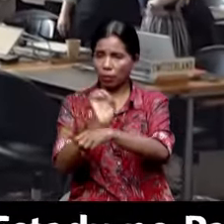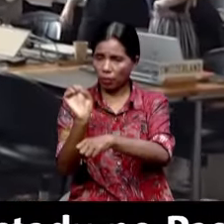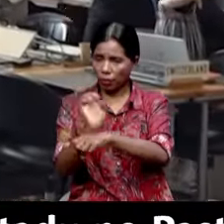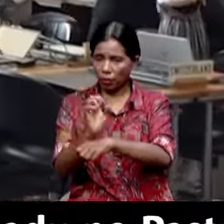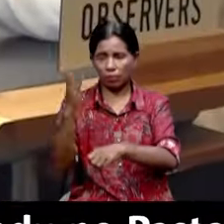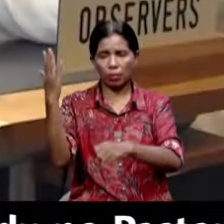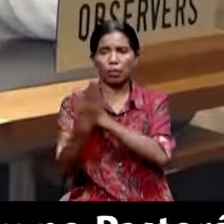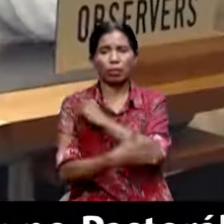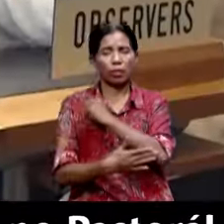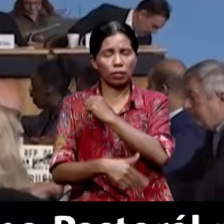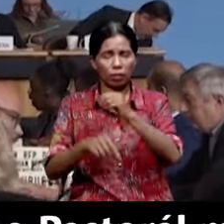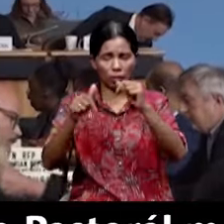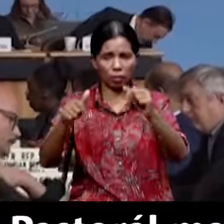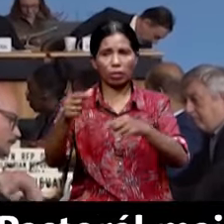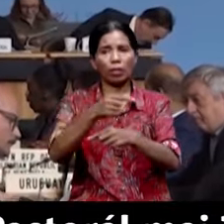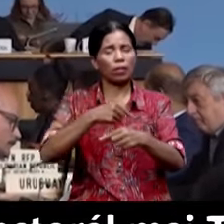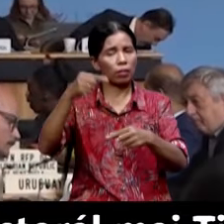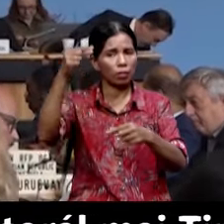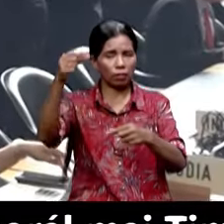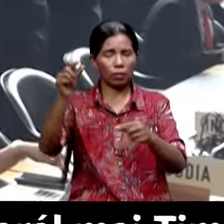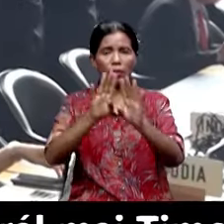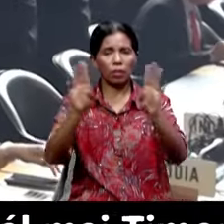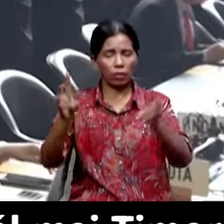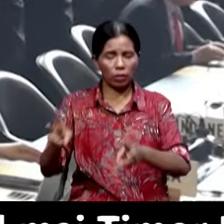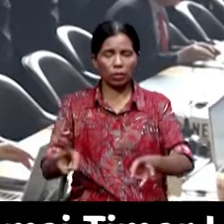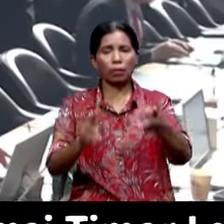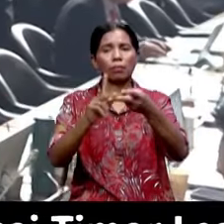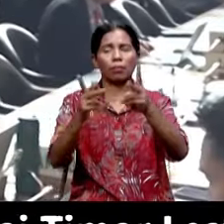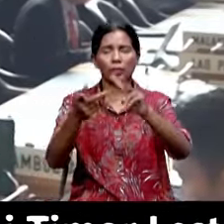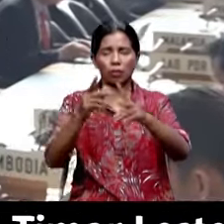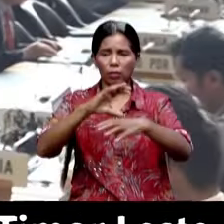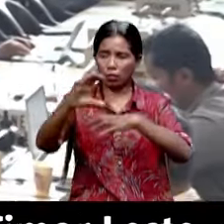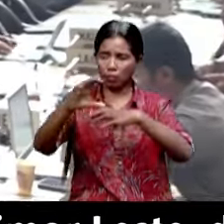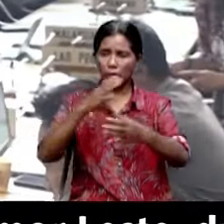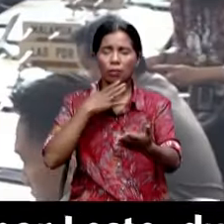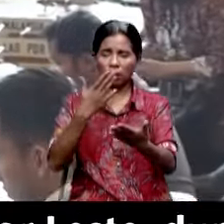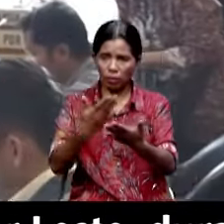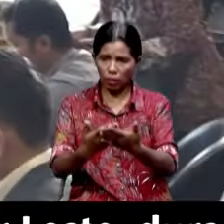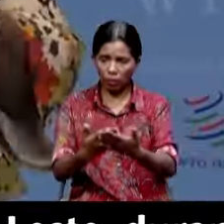região Laran no e a nível global, ou de loquedalam ba parceria comércio no Beclean